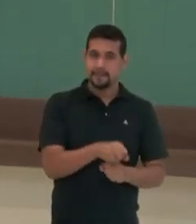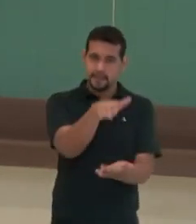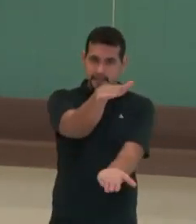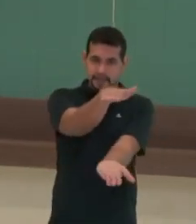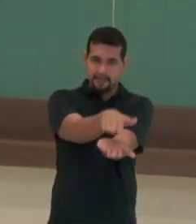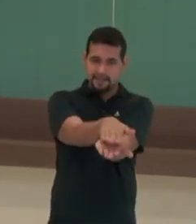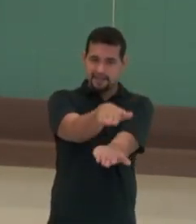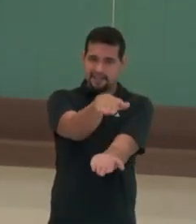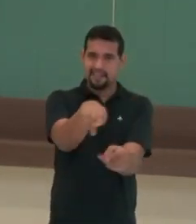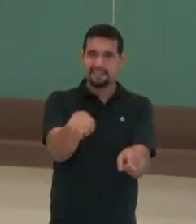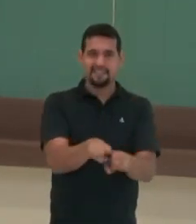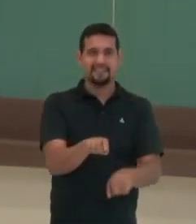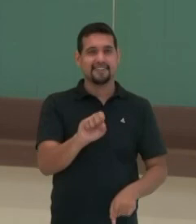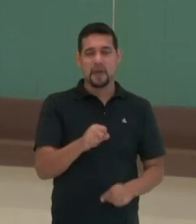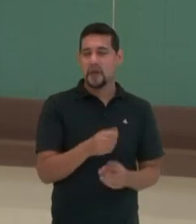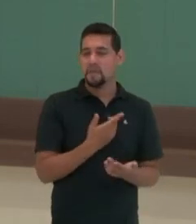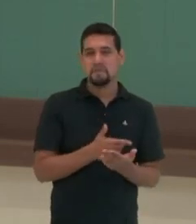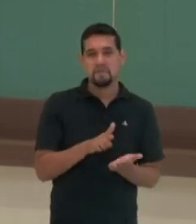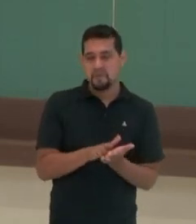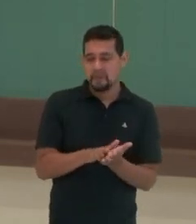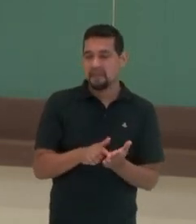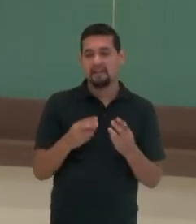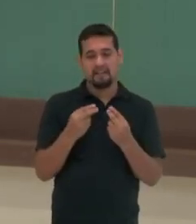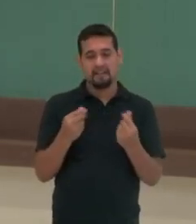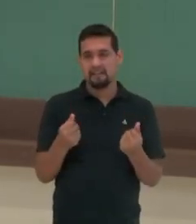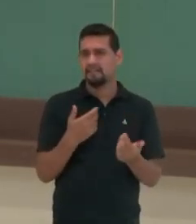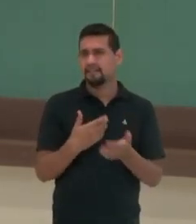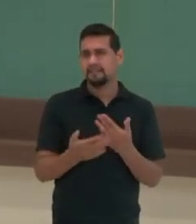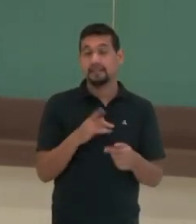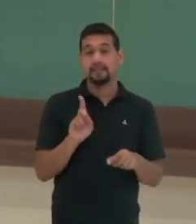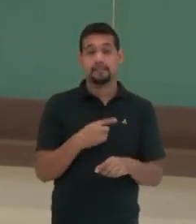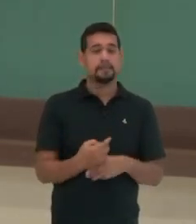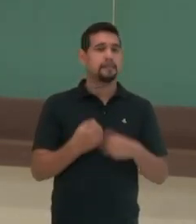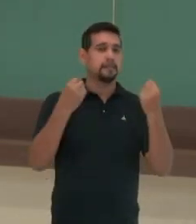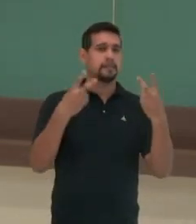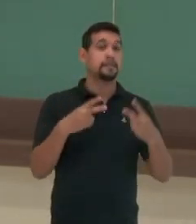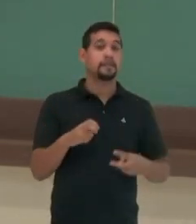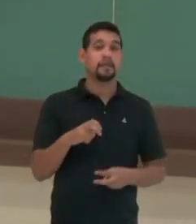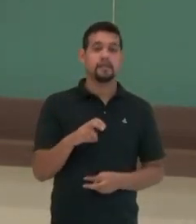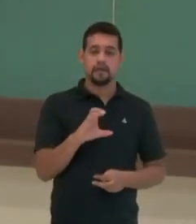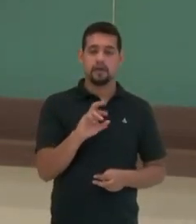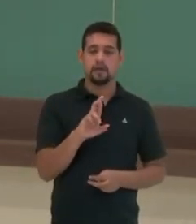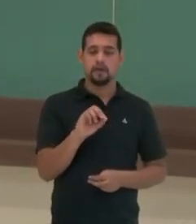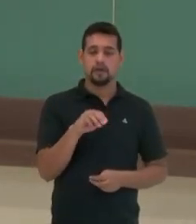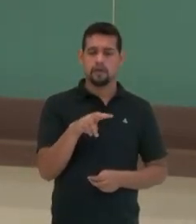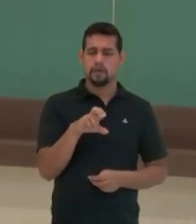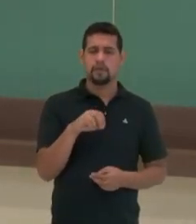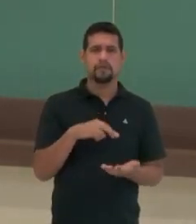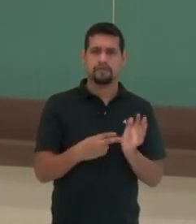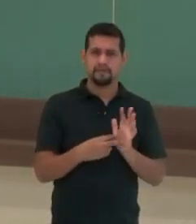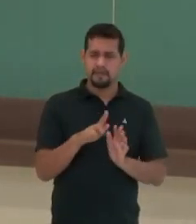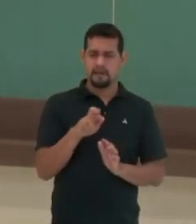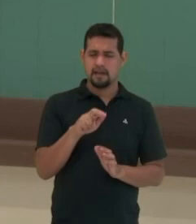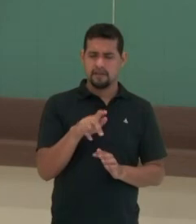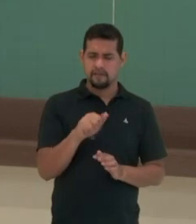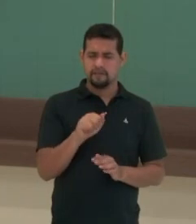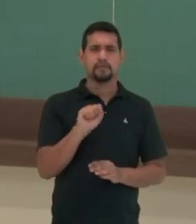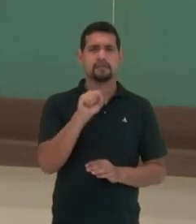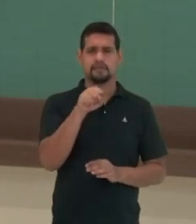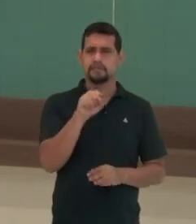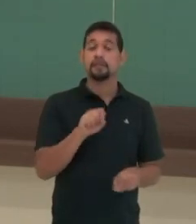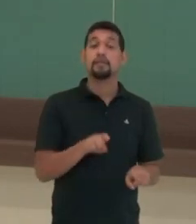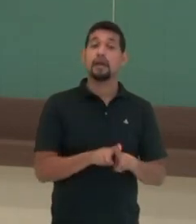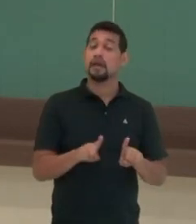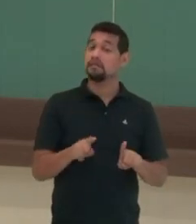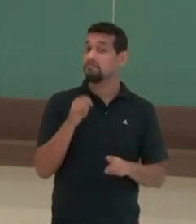prensada, carimbada ali no papel ou no tecido. E falamos sobre a cromoxilogravura, que é uma gravura, uma xilogravura, né,